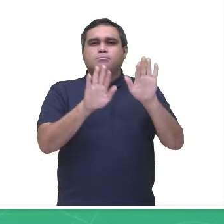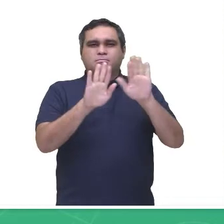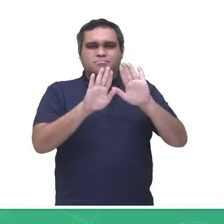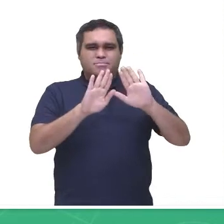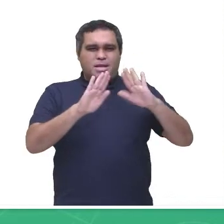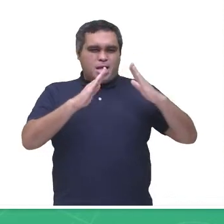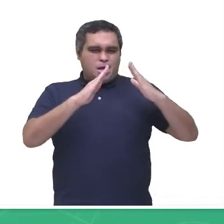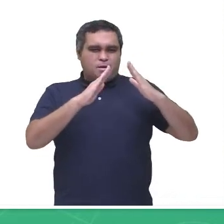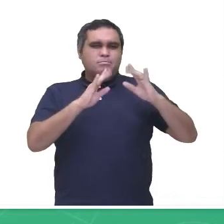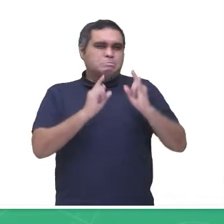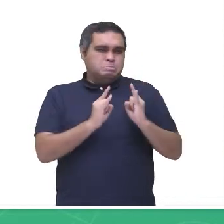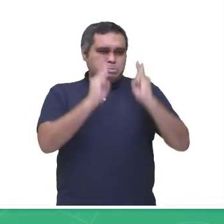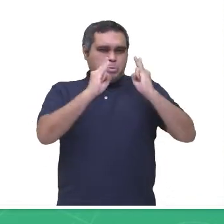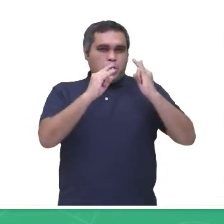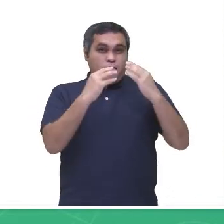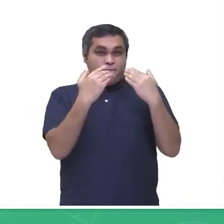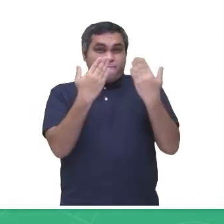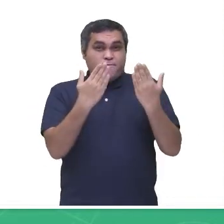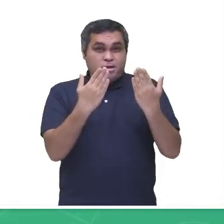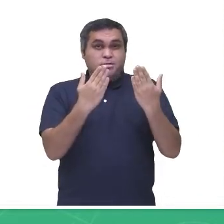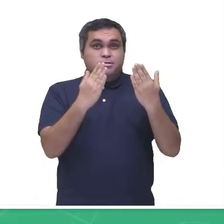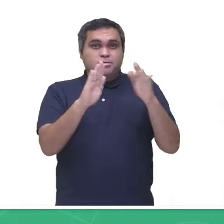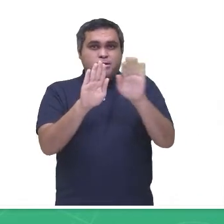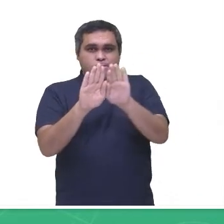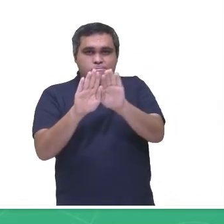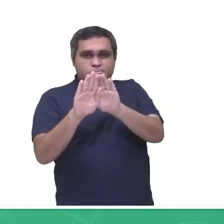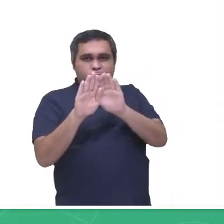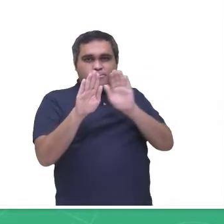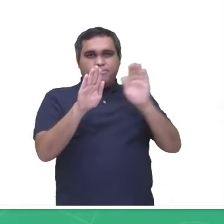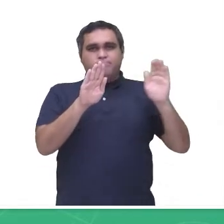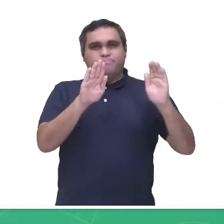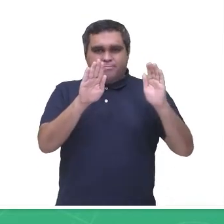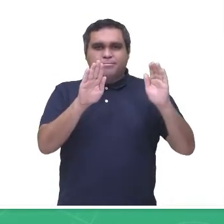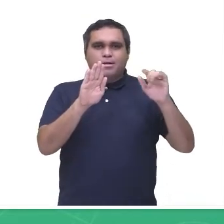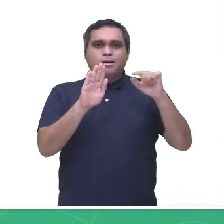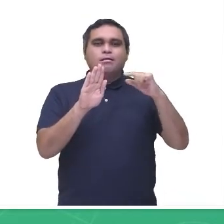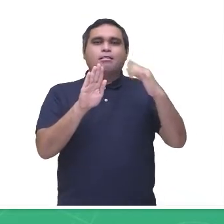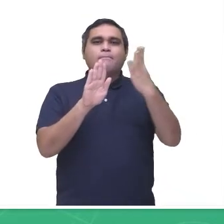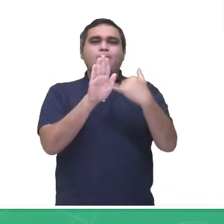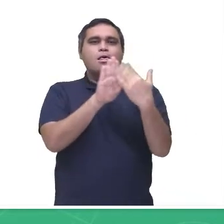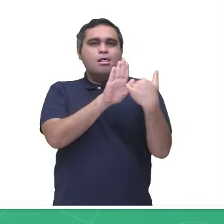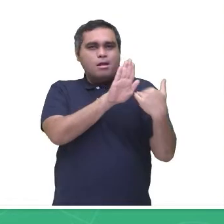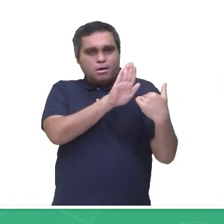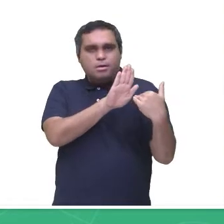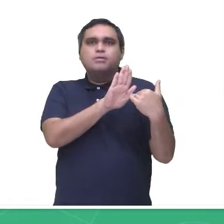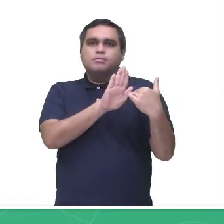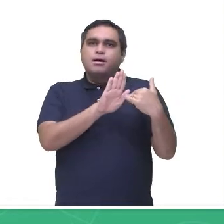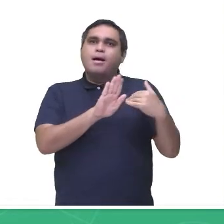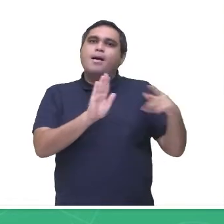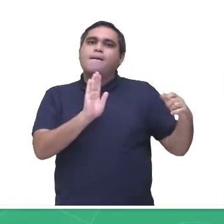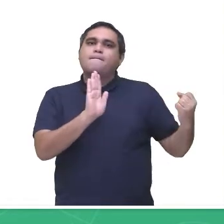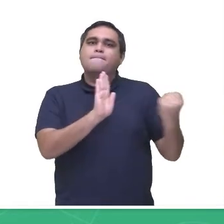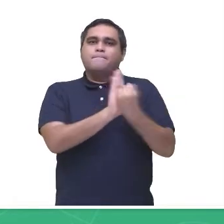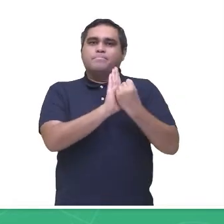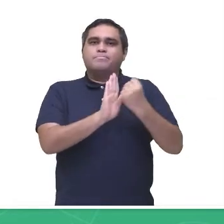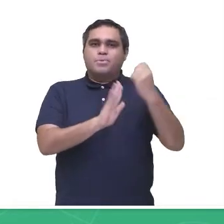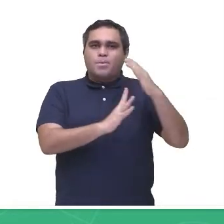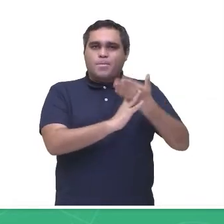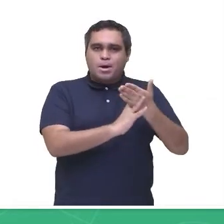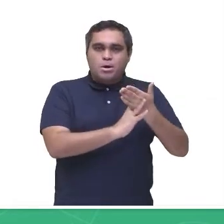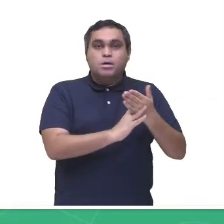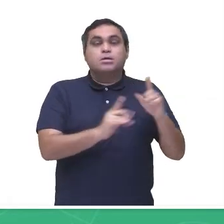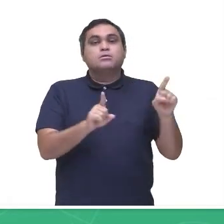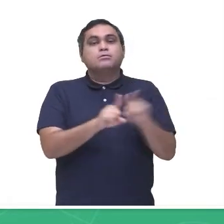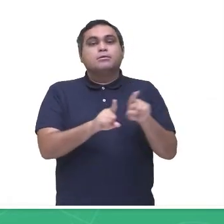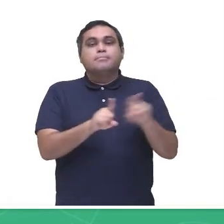da arquitetura desse período. Continuando, a procura de formas complicadas, como a cúpula da igreja